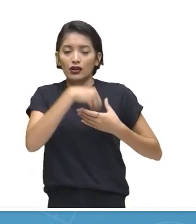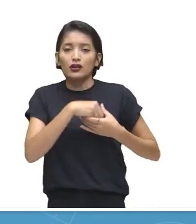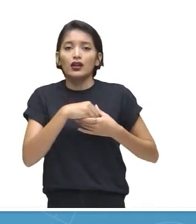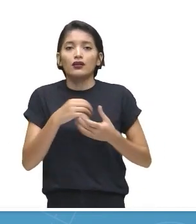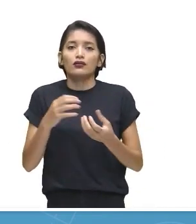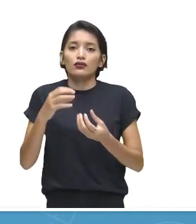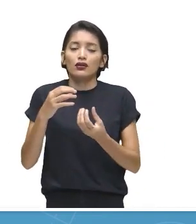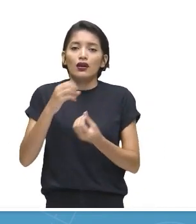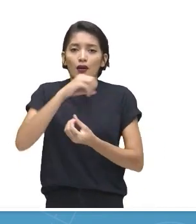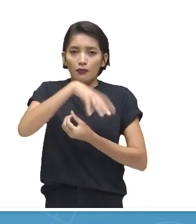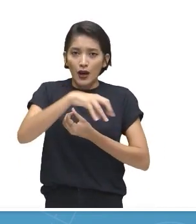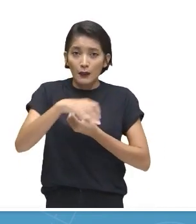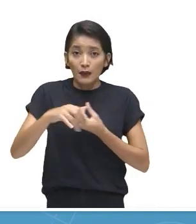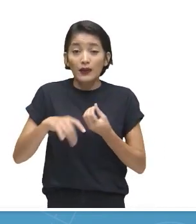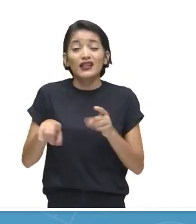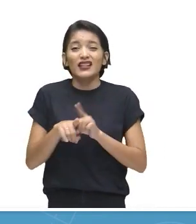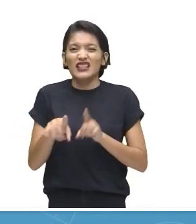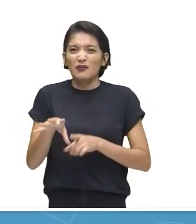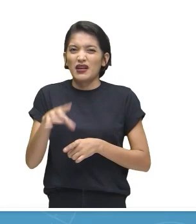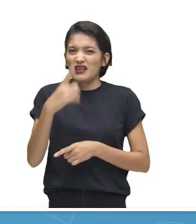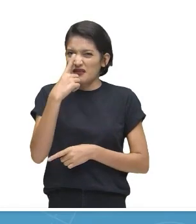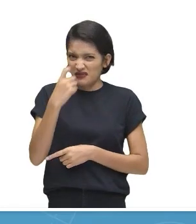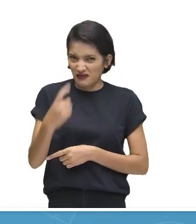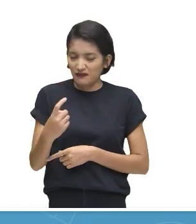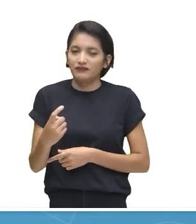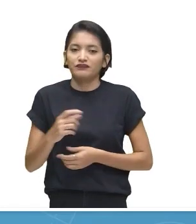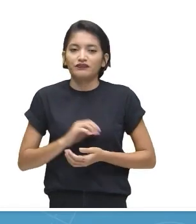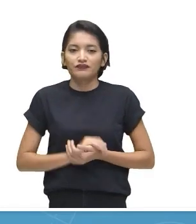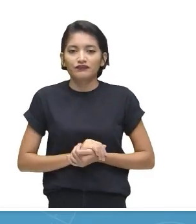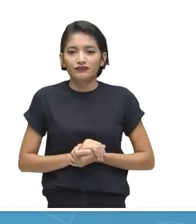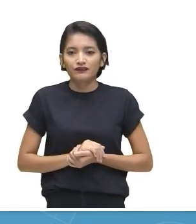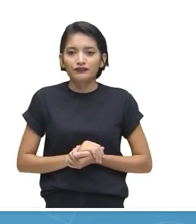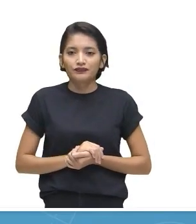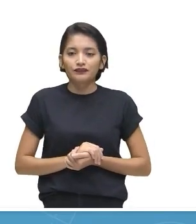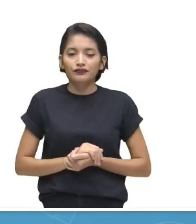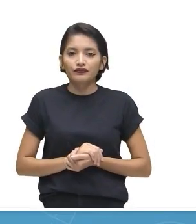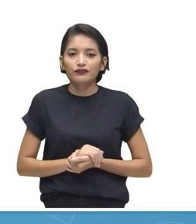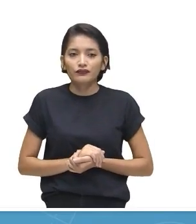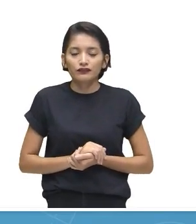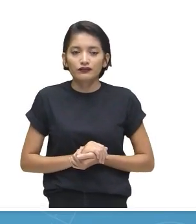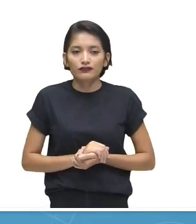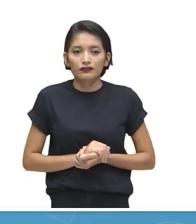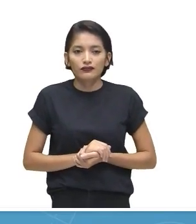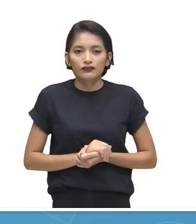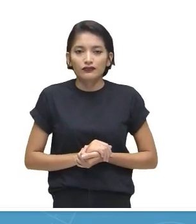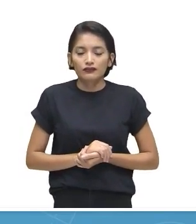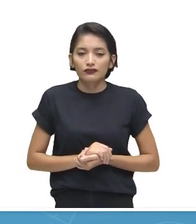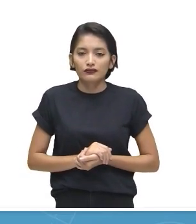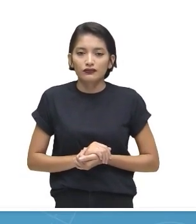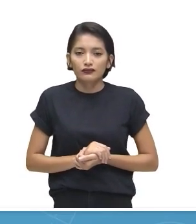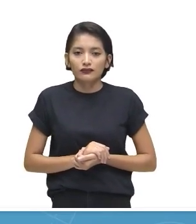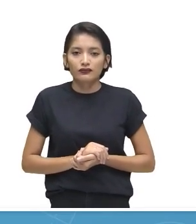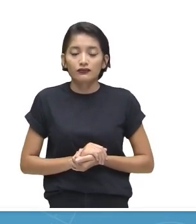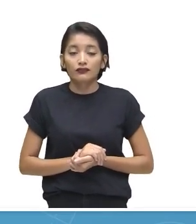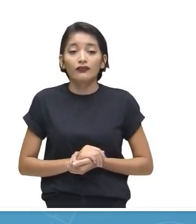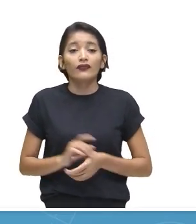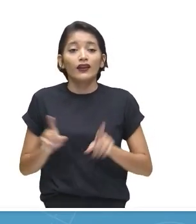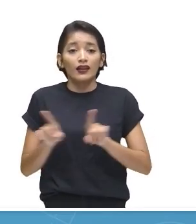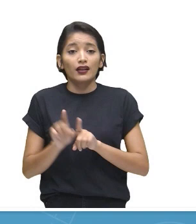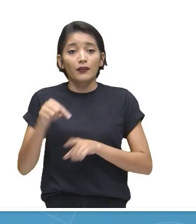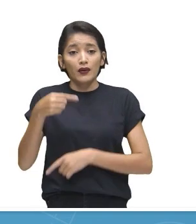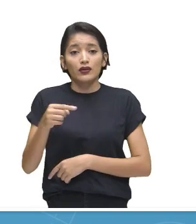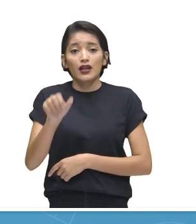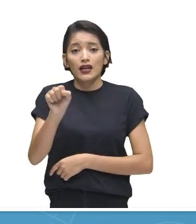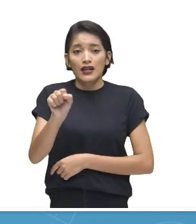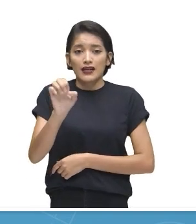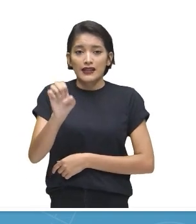bactérias e causar mau cheiro, certo? Vamos ver outro anexo aí na próxima imagem. Nós temos agora as glândulas sebáceas,